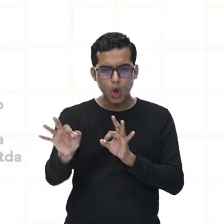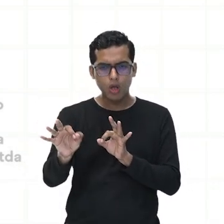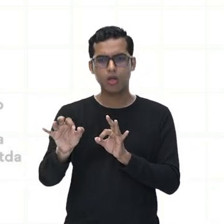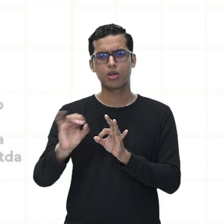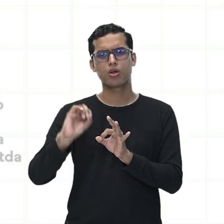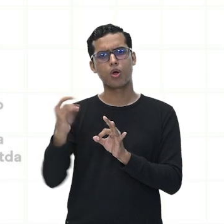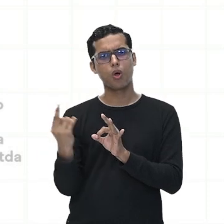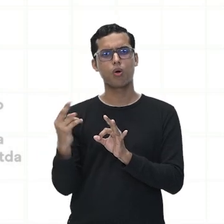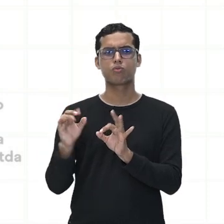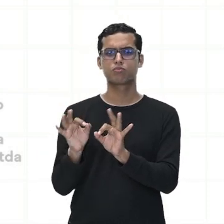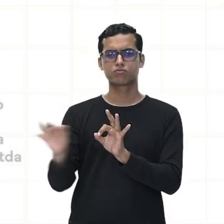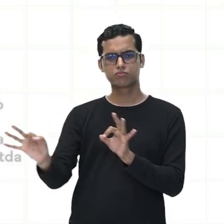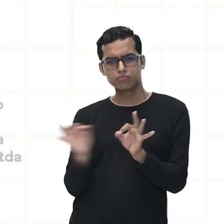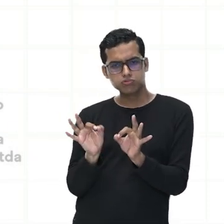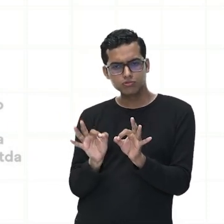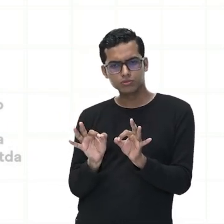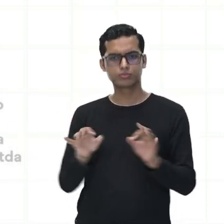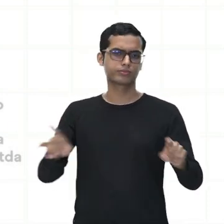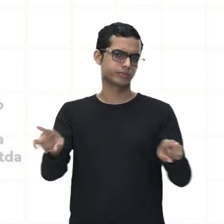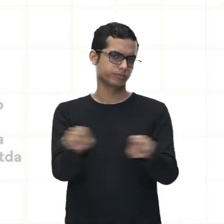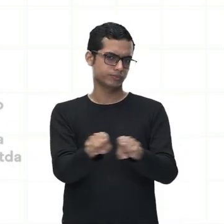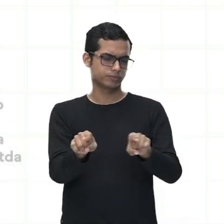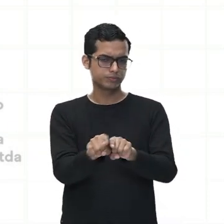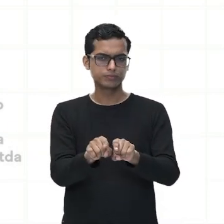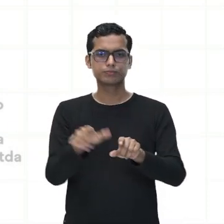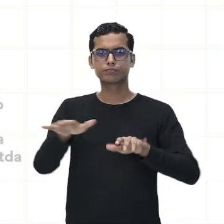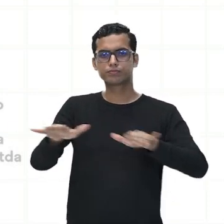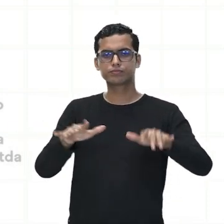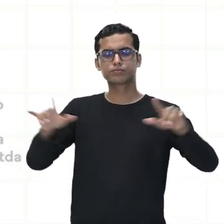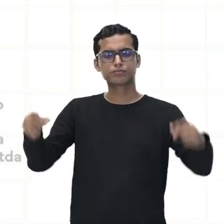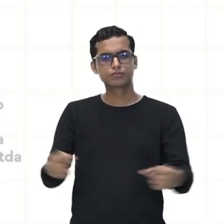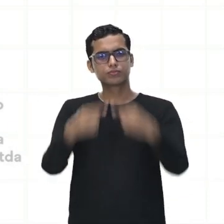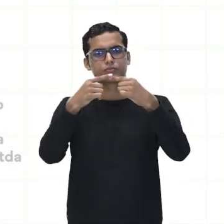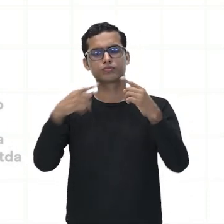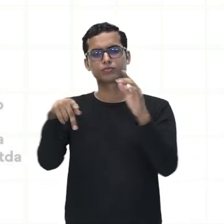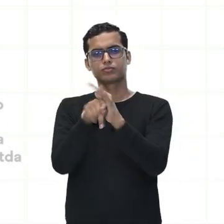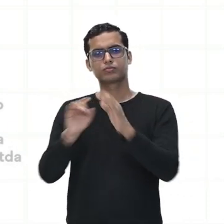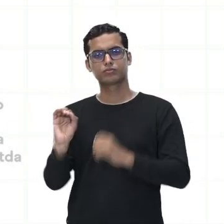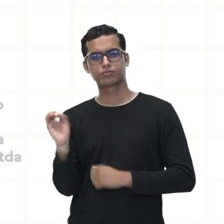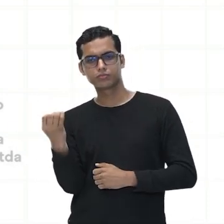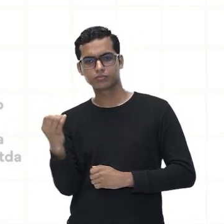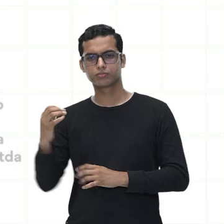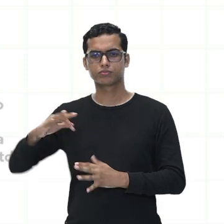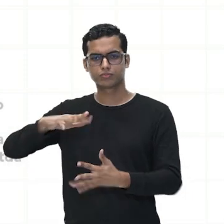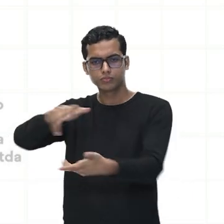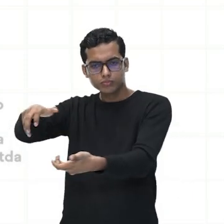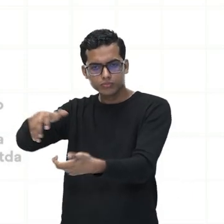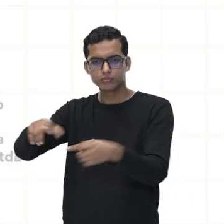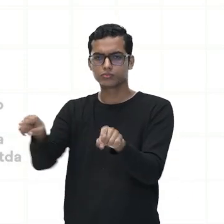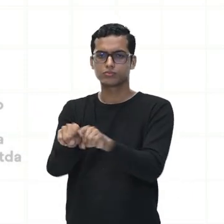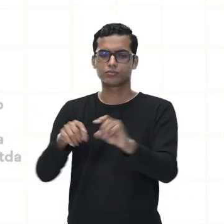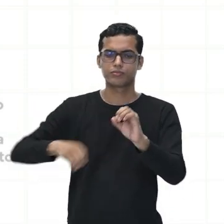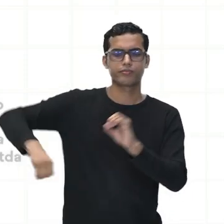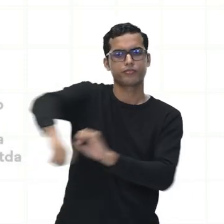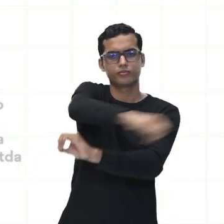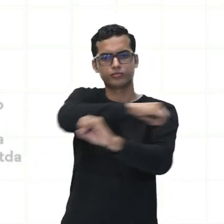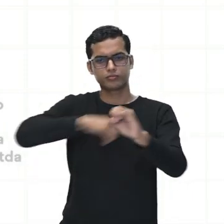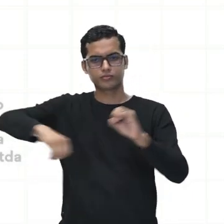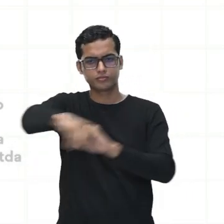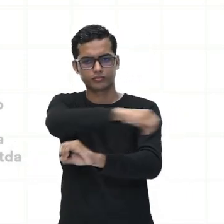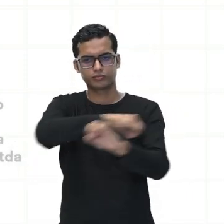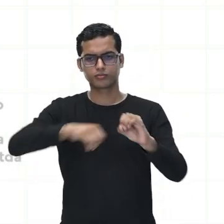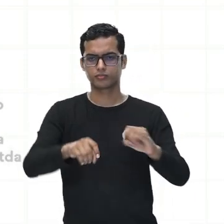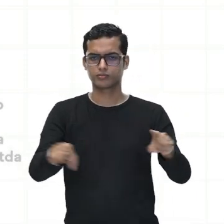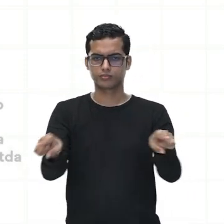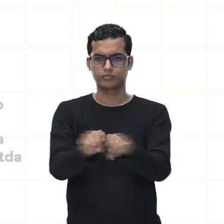aos movimentos, tanto de rotação quanto de translação da Terra. Então,